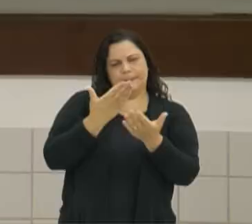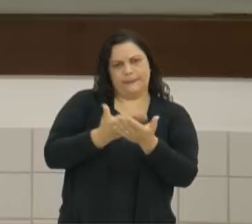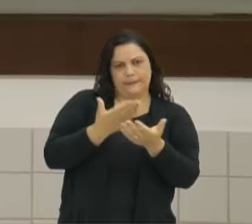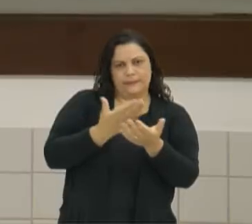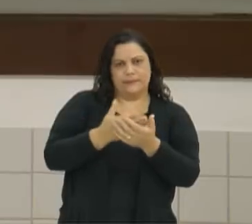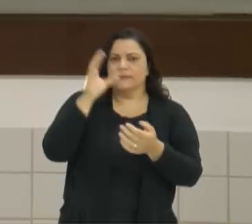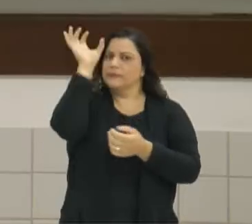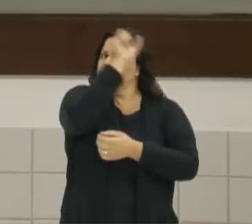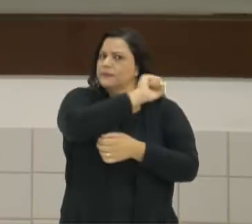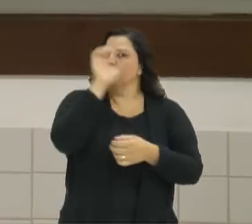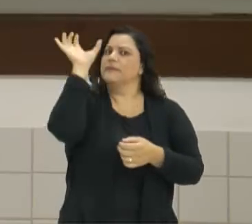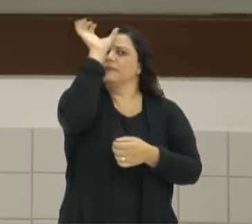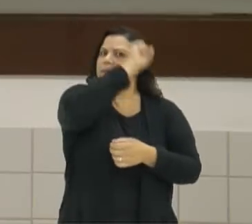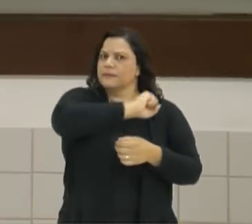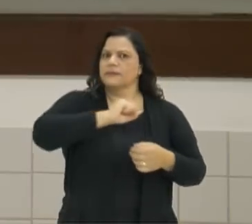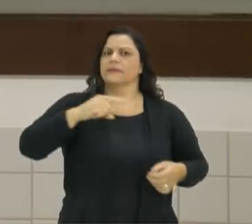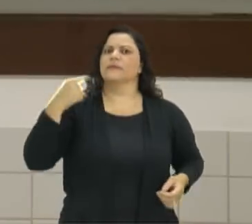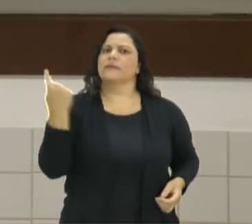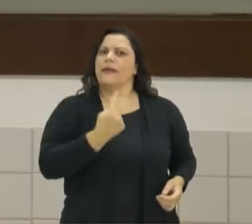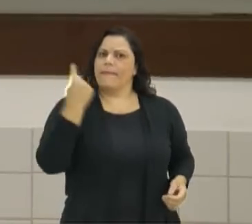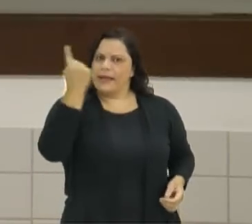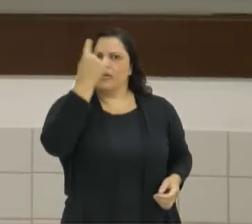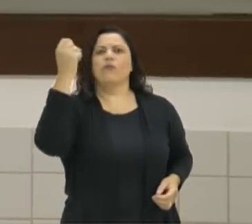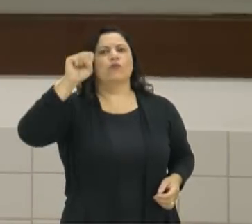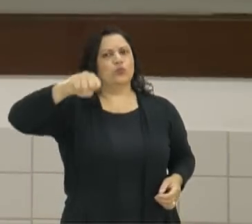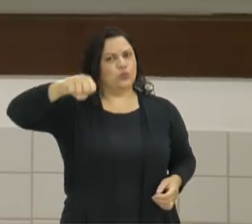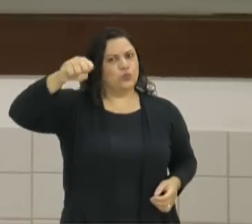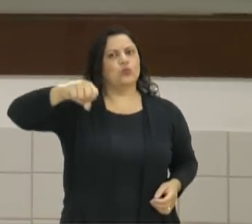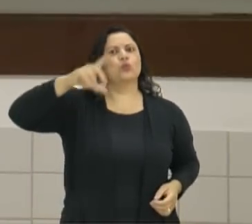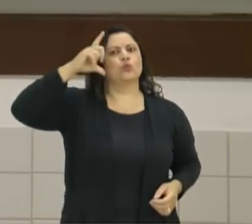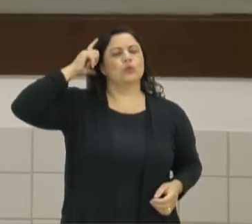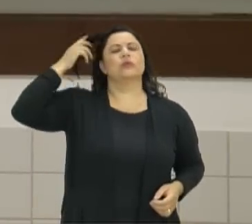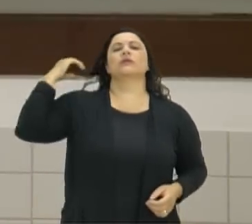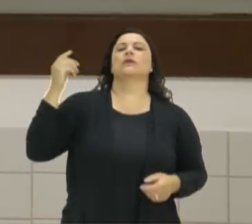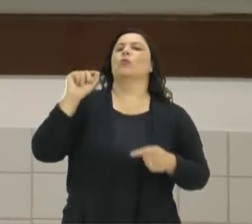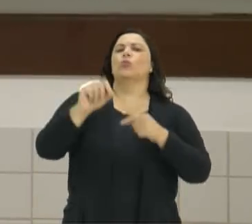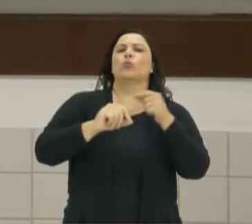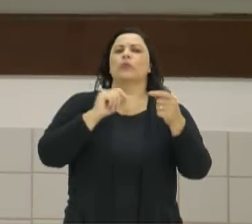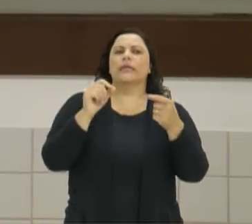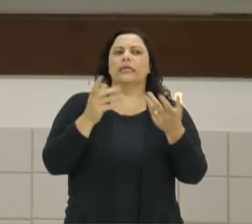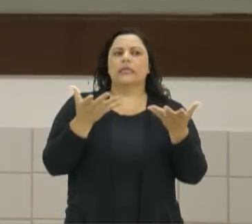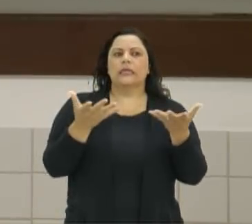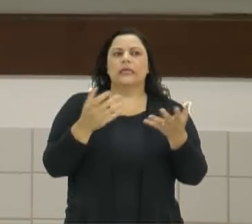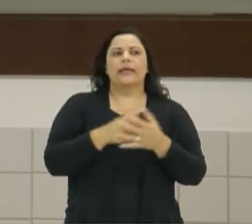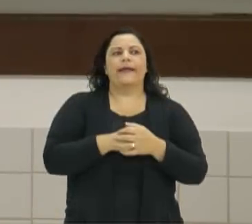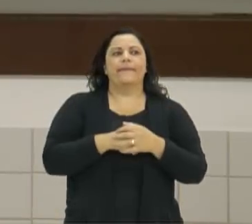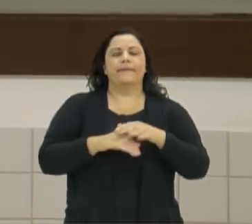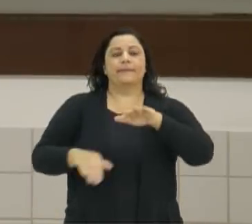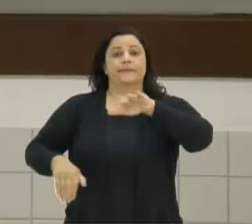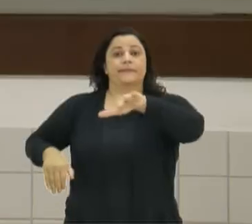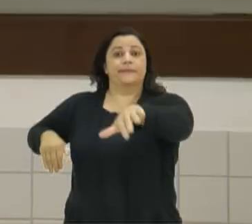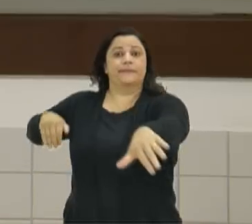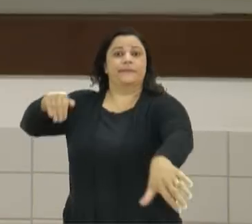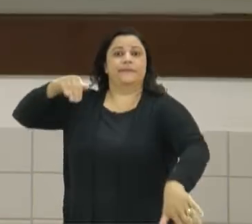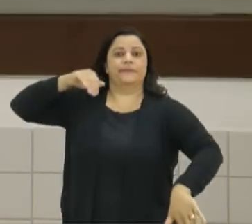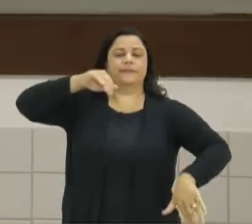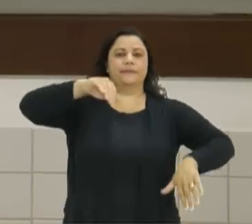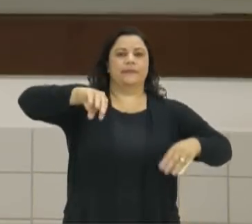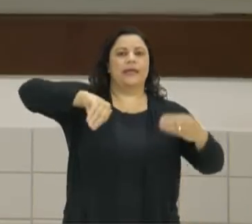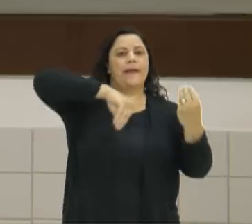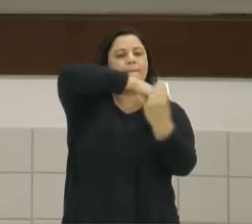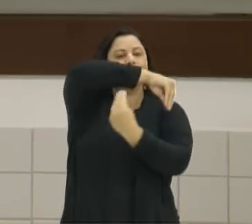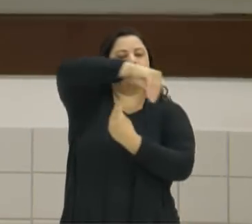a gente aprende a nadar parafuso e Tarzan. O que é o parafuso? Você vai nadando, misturando